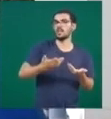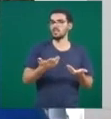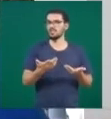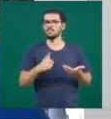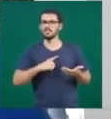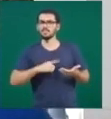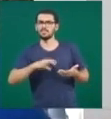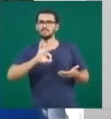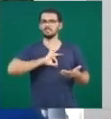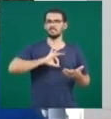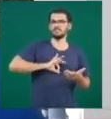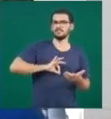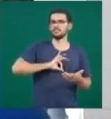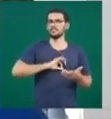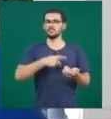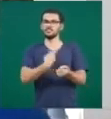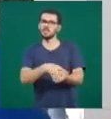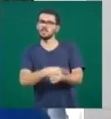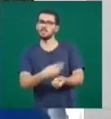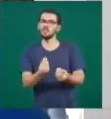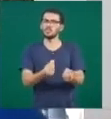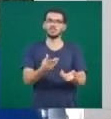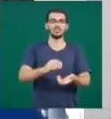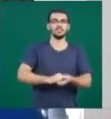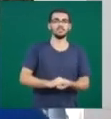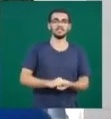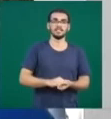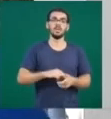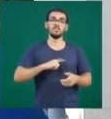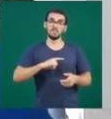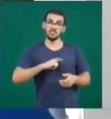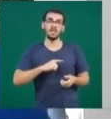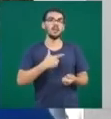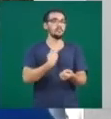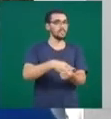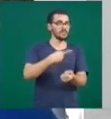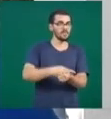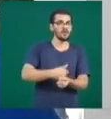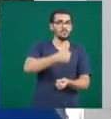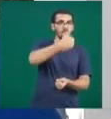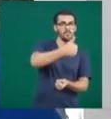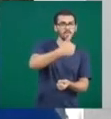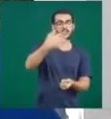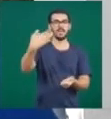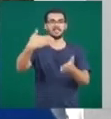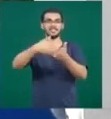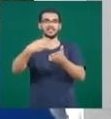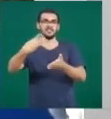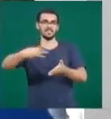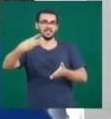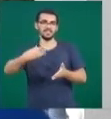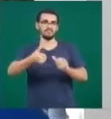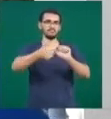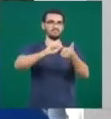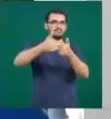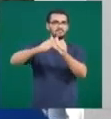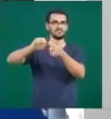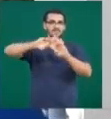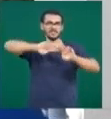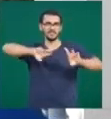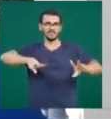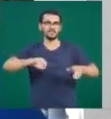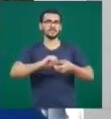Sim, tem a premiação para o primeiro ao quinto por modalidade, de primeiro ao terceiro por modalidade e por delegação do primeiro ao quinto, e tem